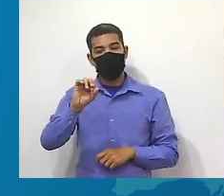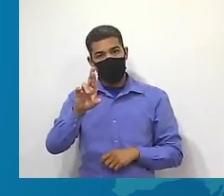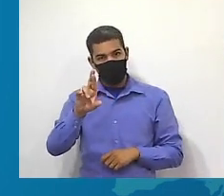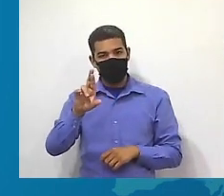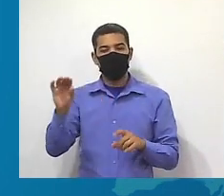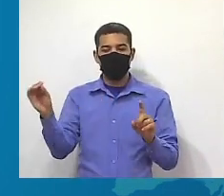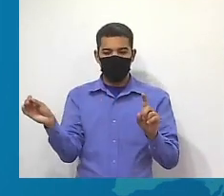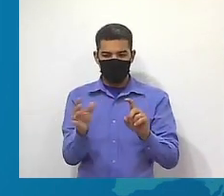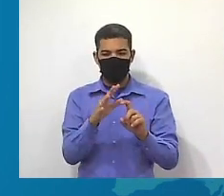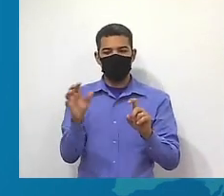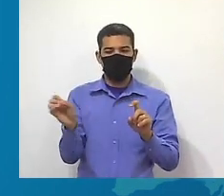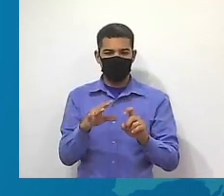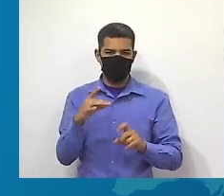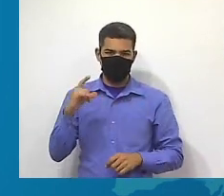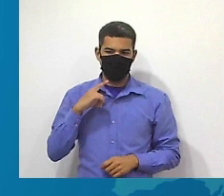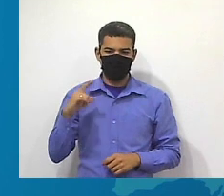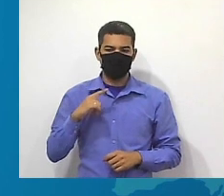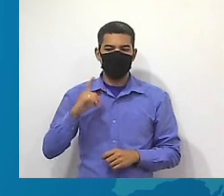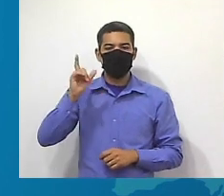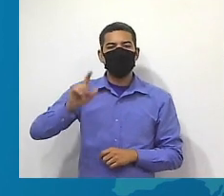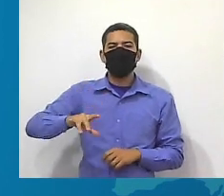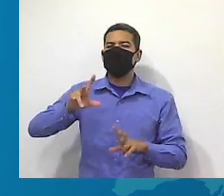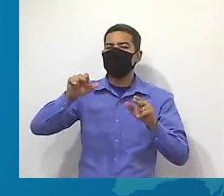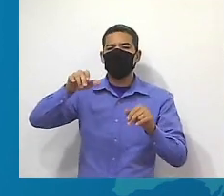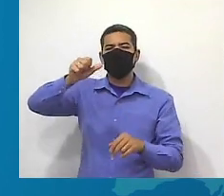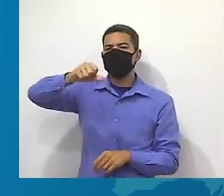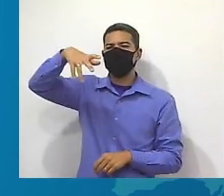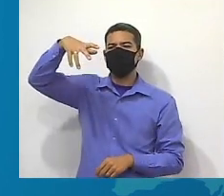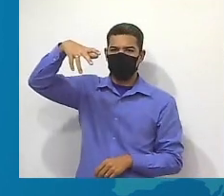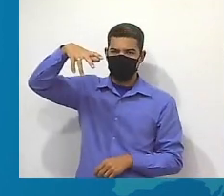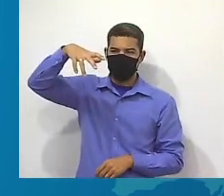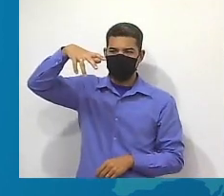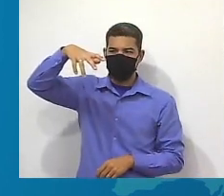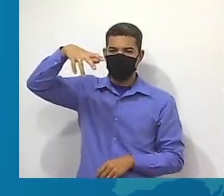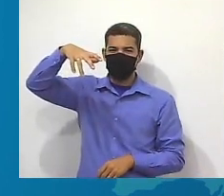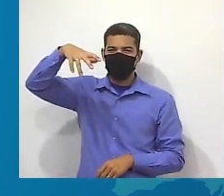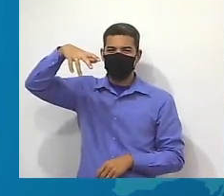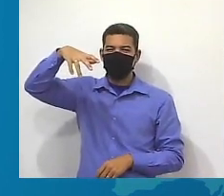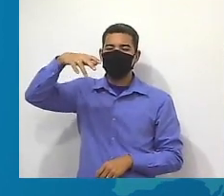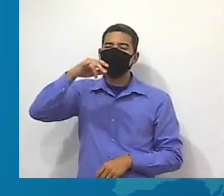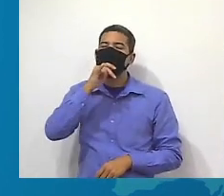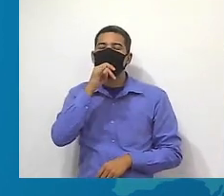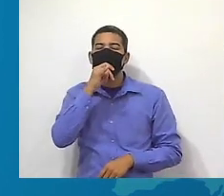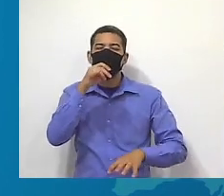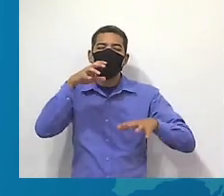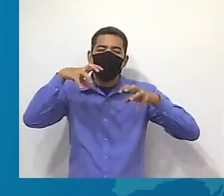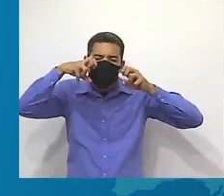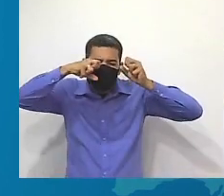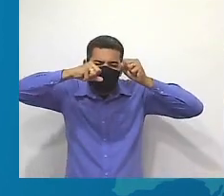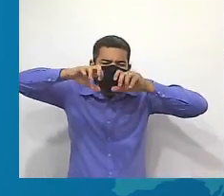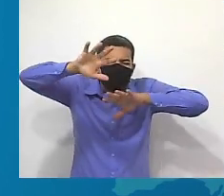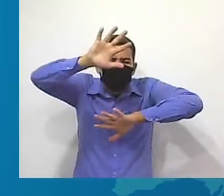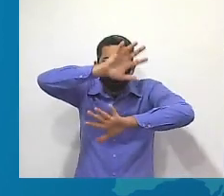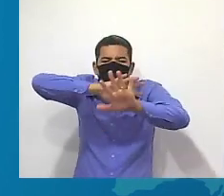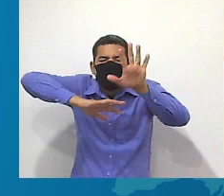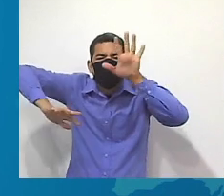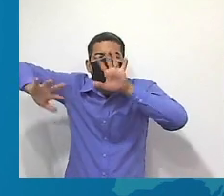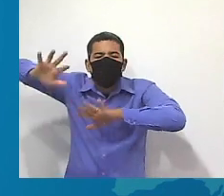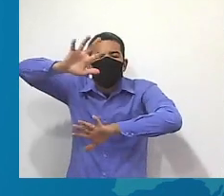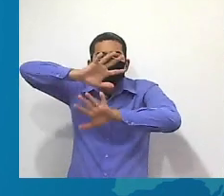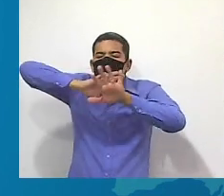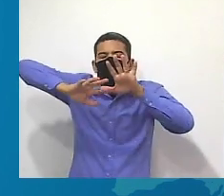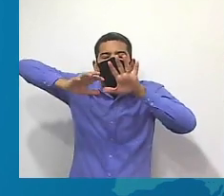calor, tá certo? É igual à história da luz. A escuridão não é algo em si. A escuridão